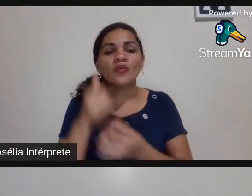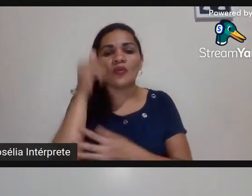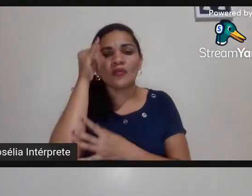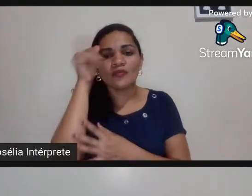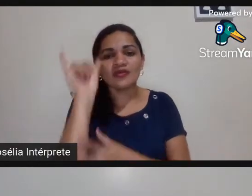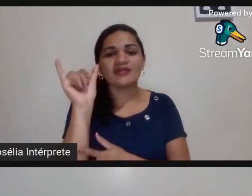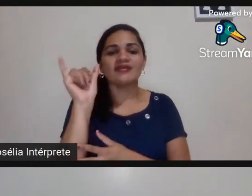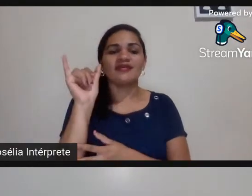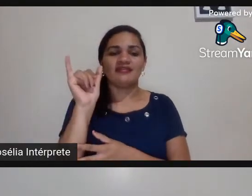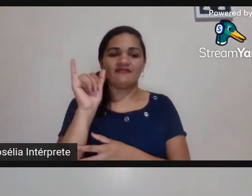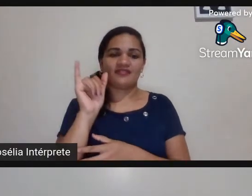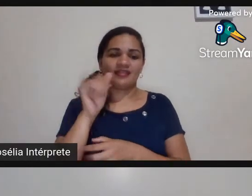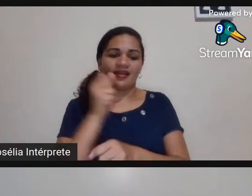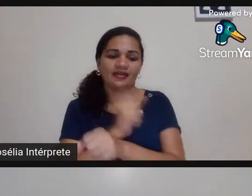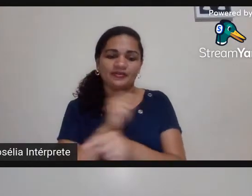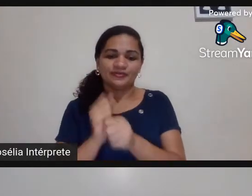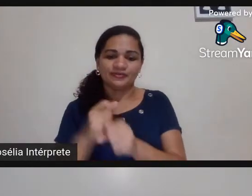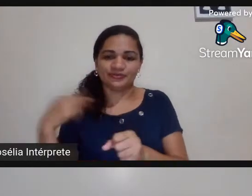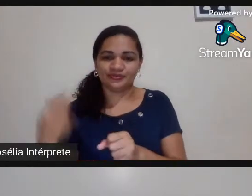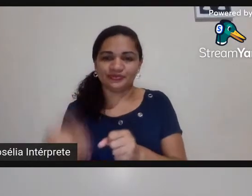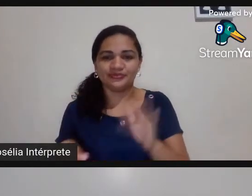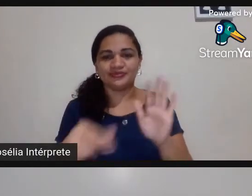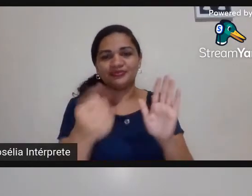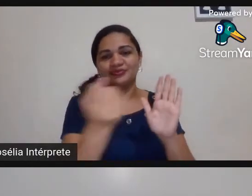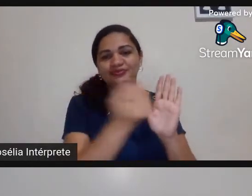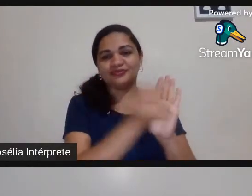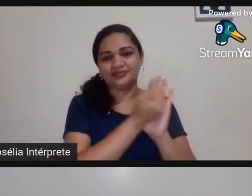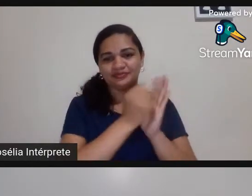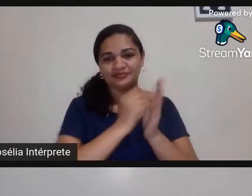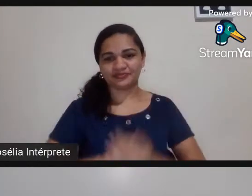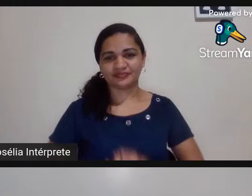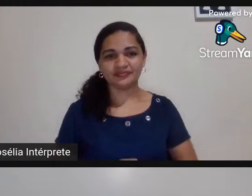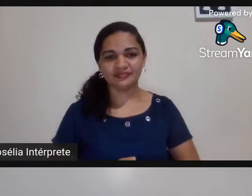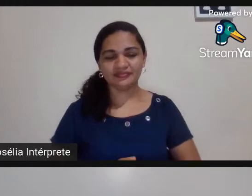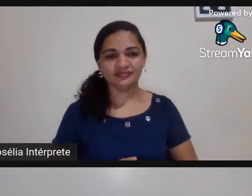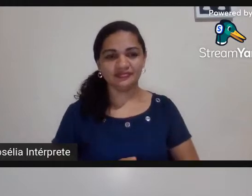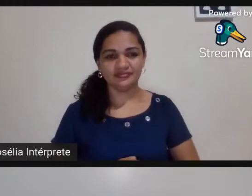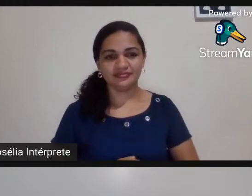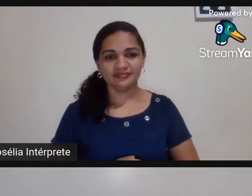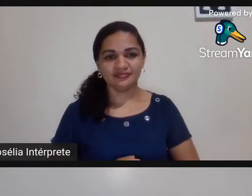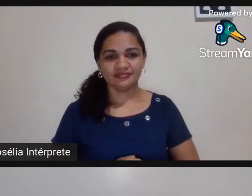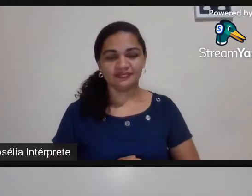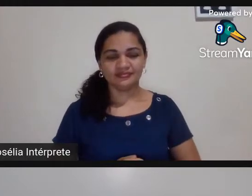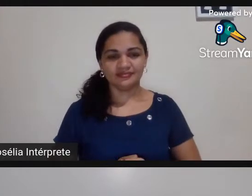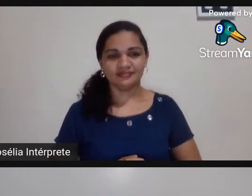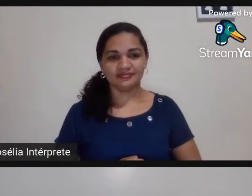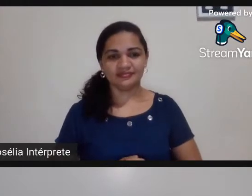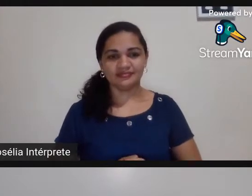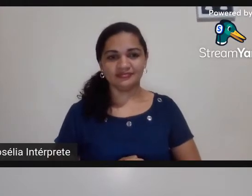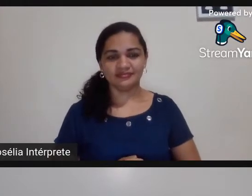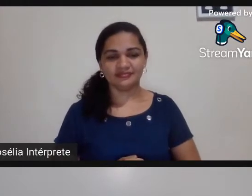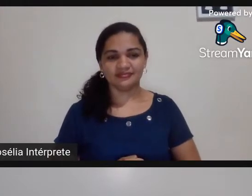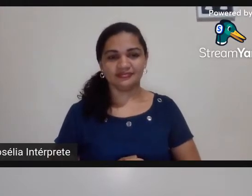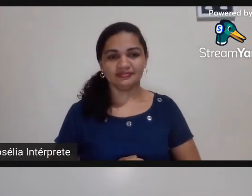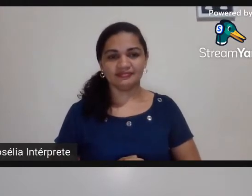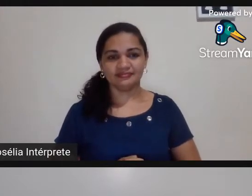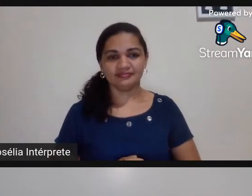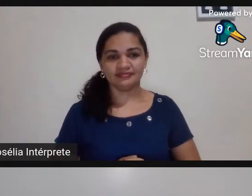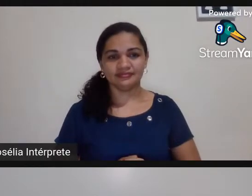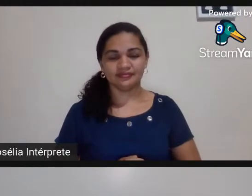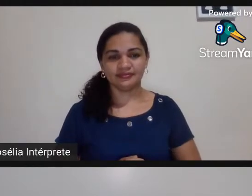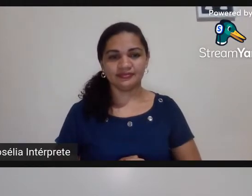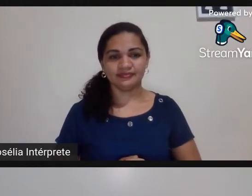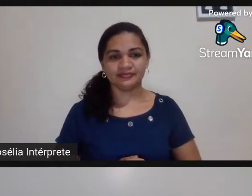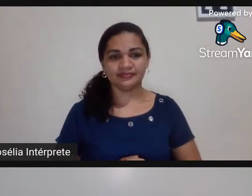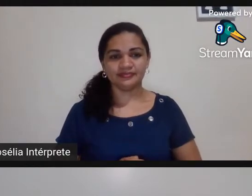de ser escravos da marca e olha Ricardo é vamos vamos